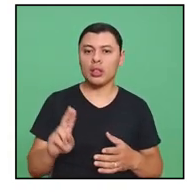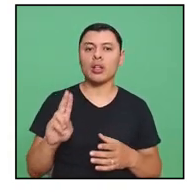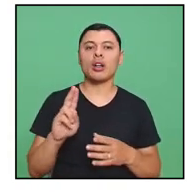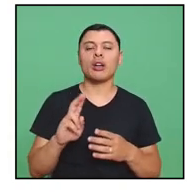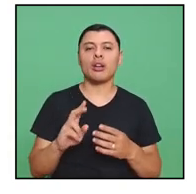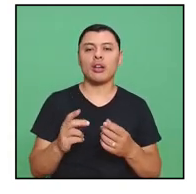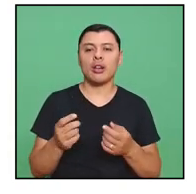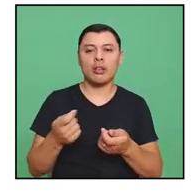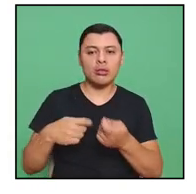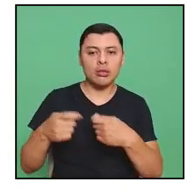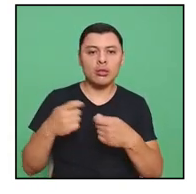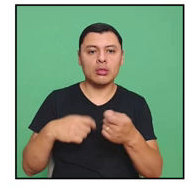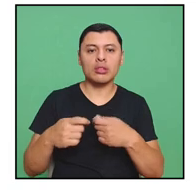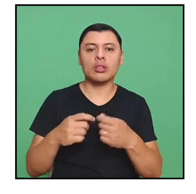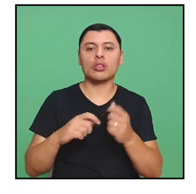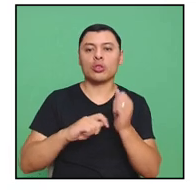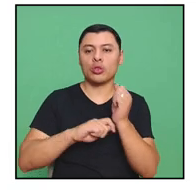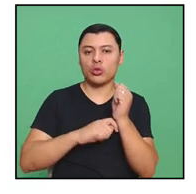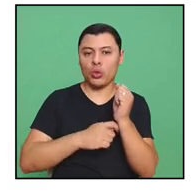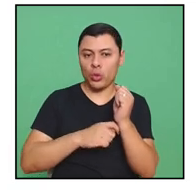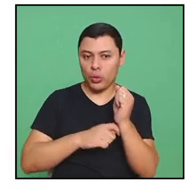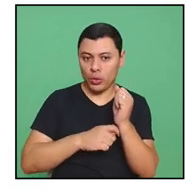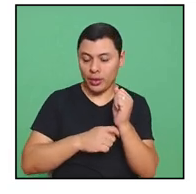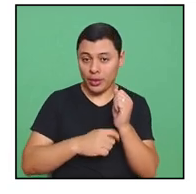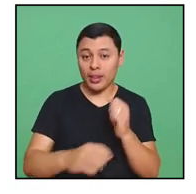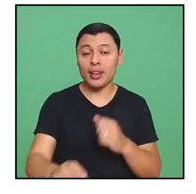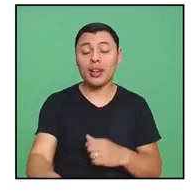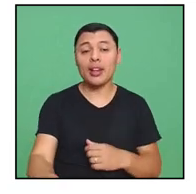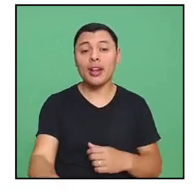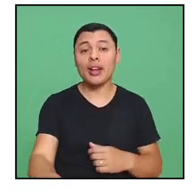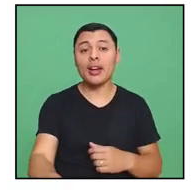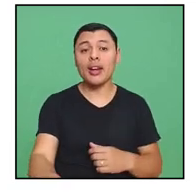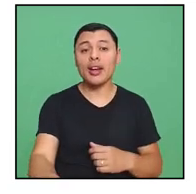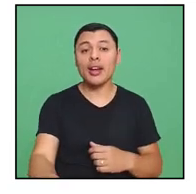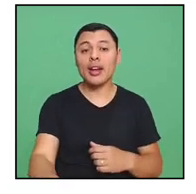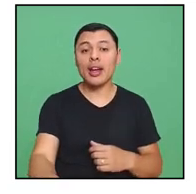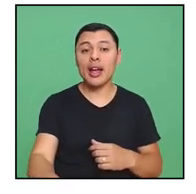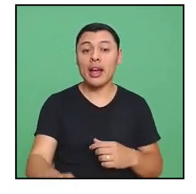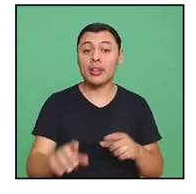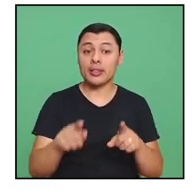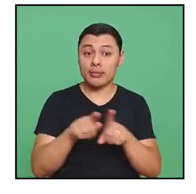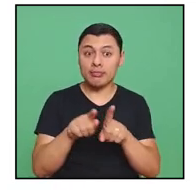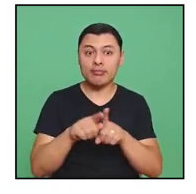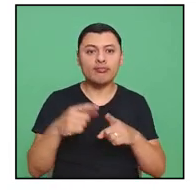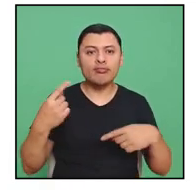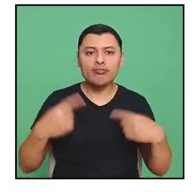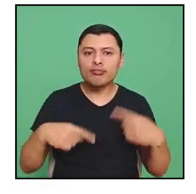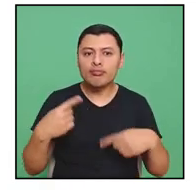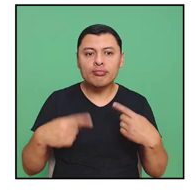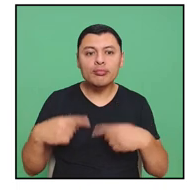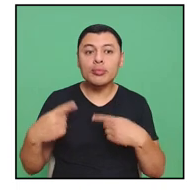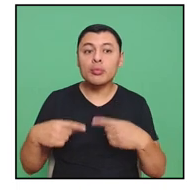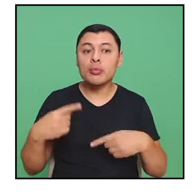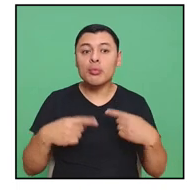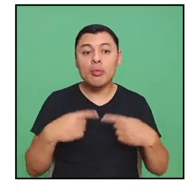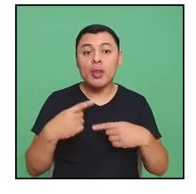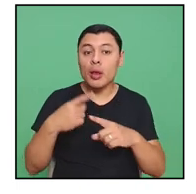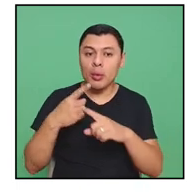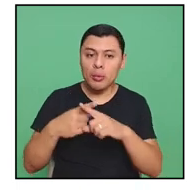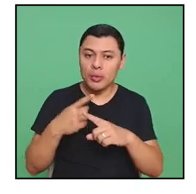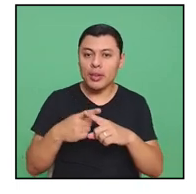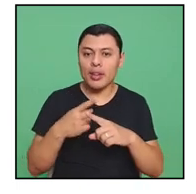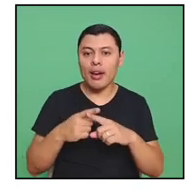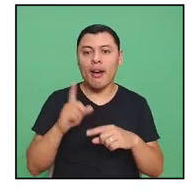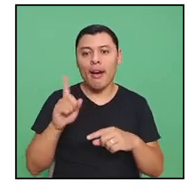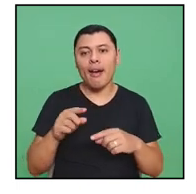de tokens não fungíveis. E muitas das discussões vêm com esse binarismo da